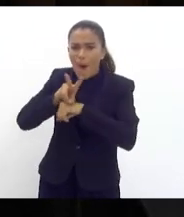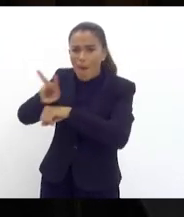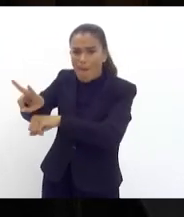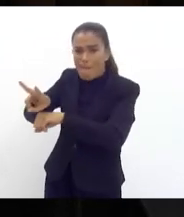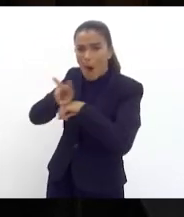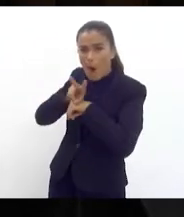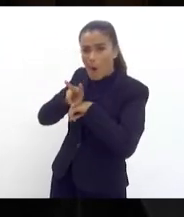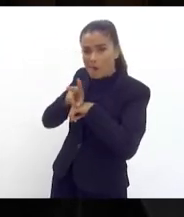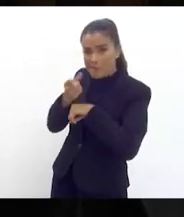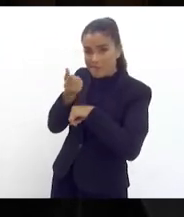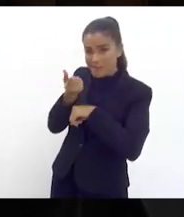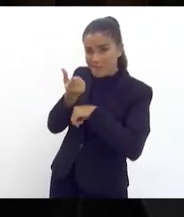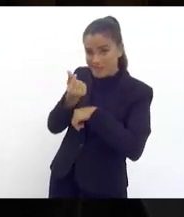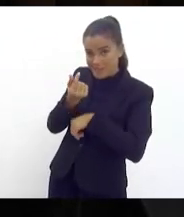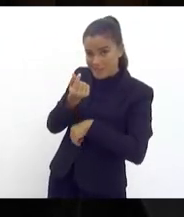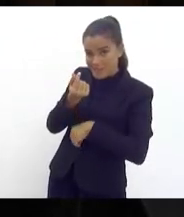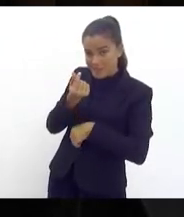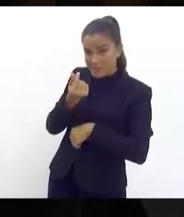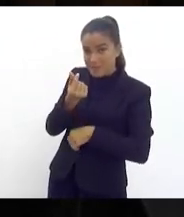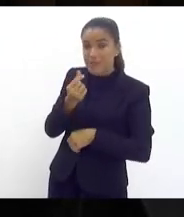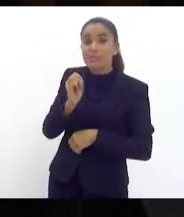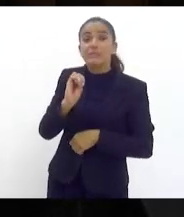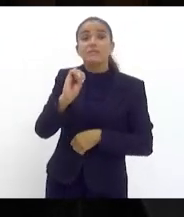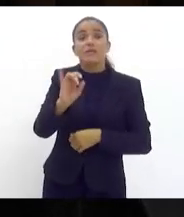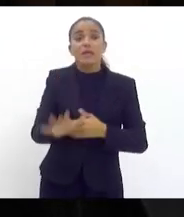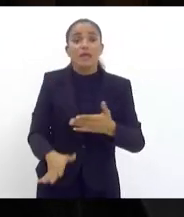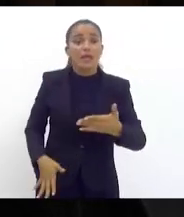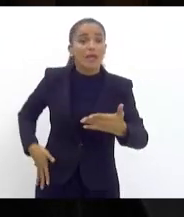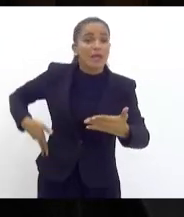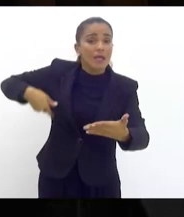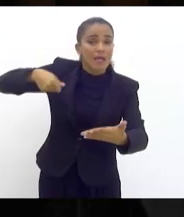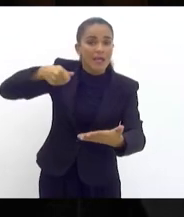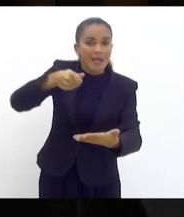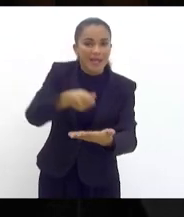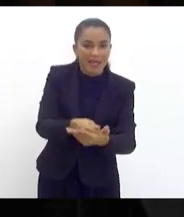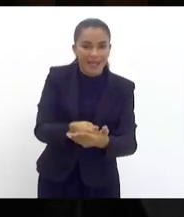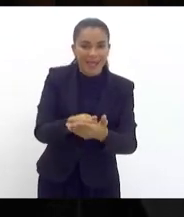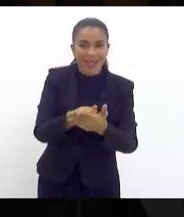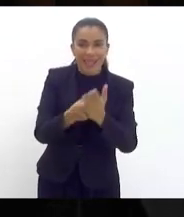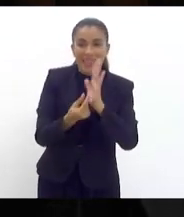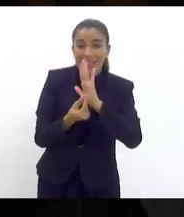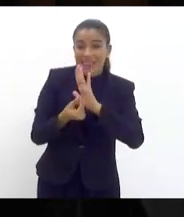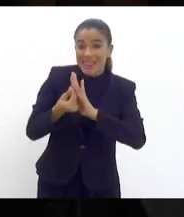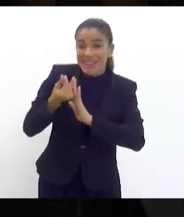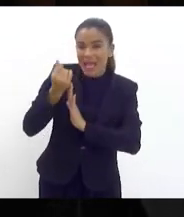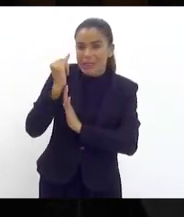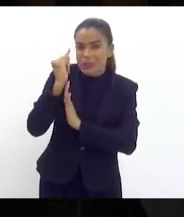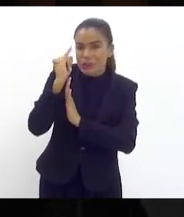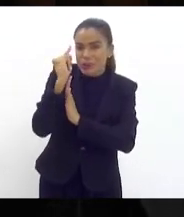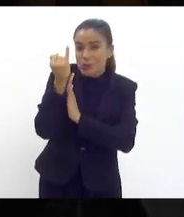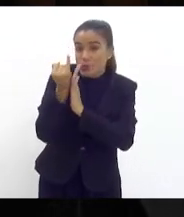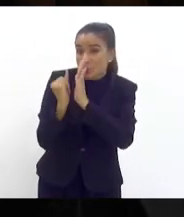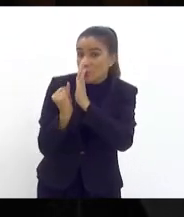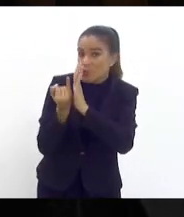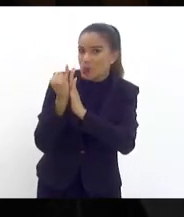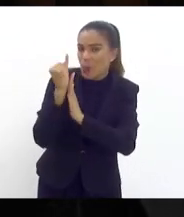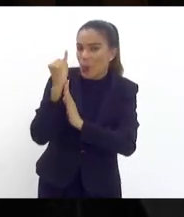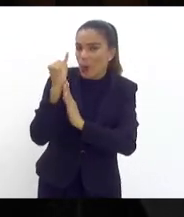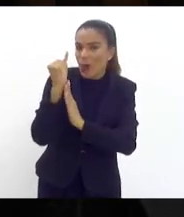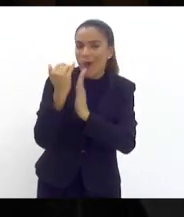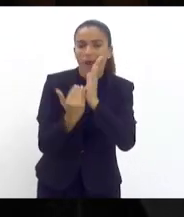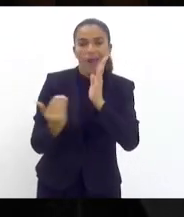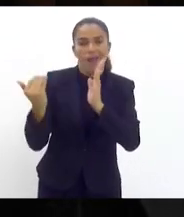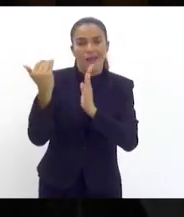mercado e se forem pagar taxas de juros reais acima dos